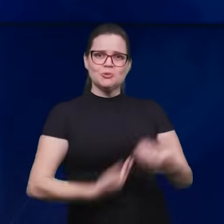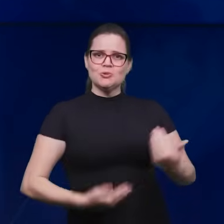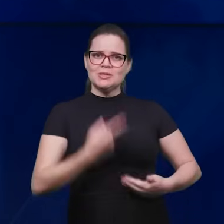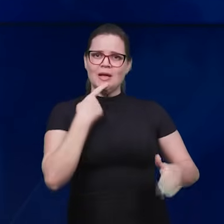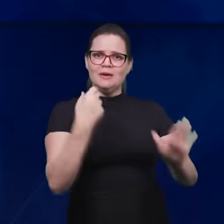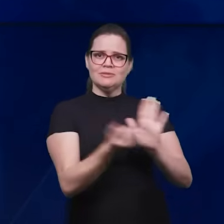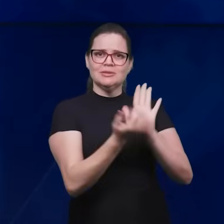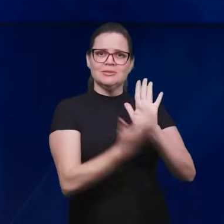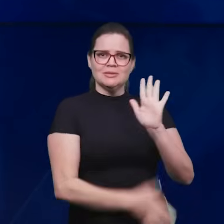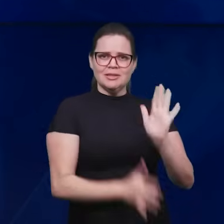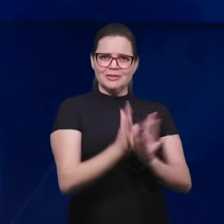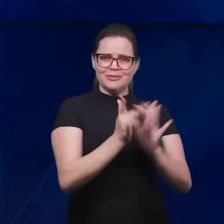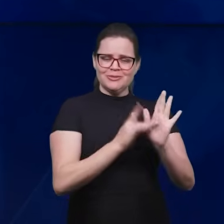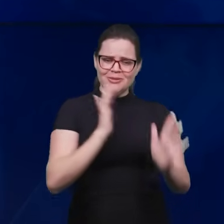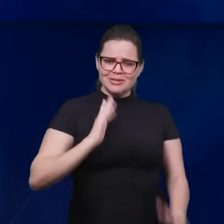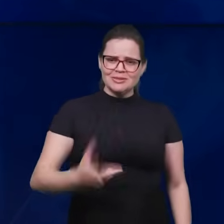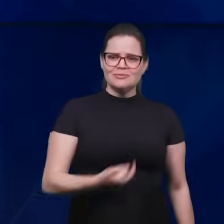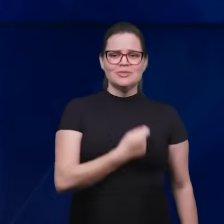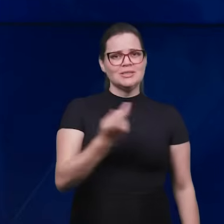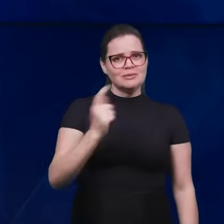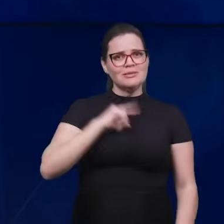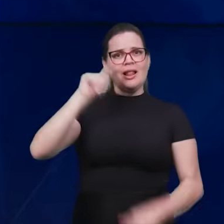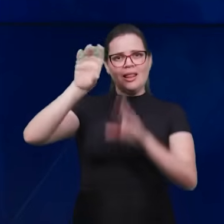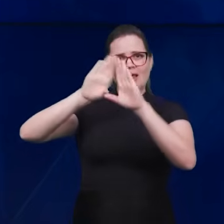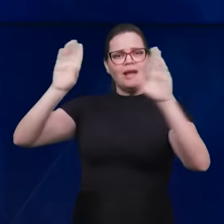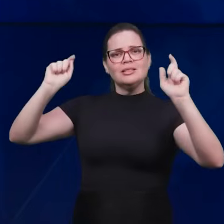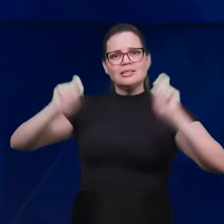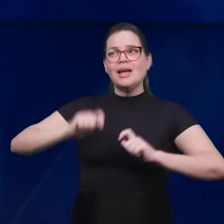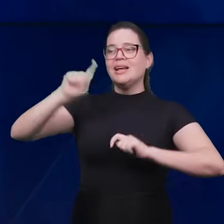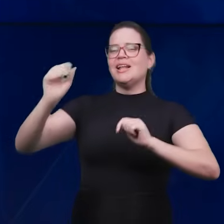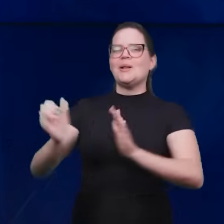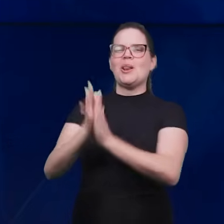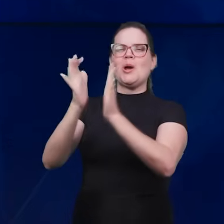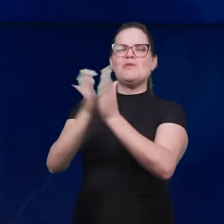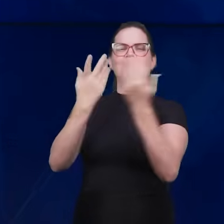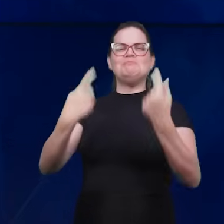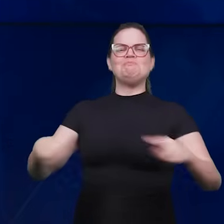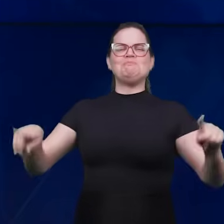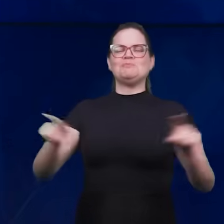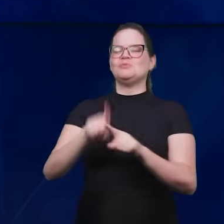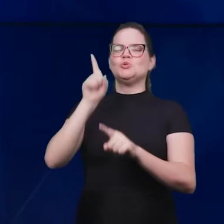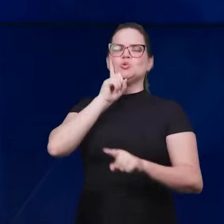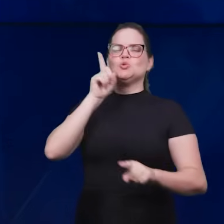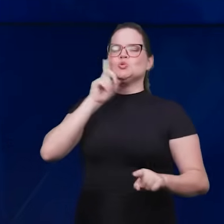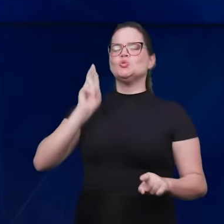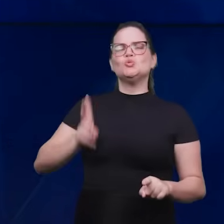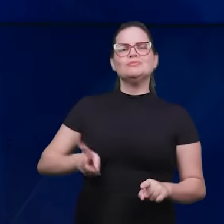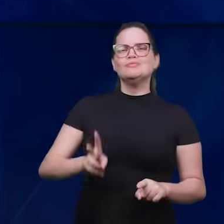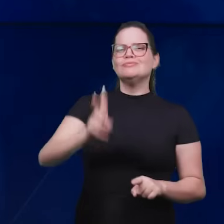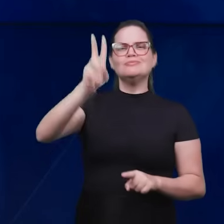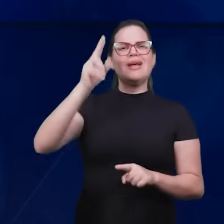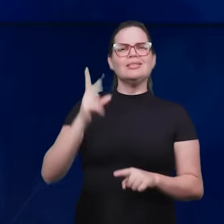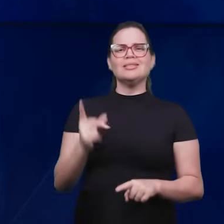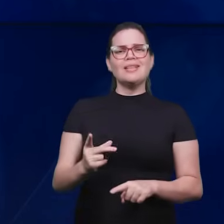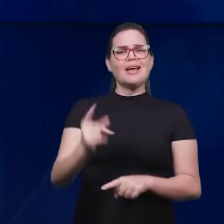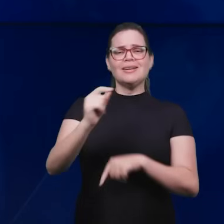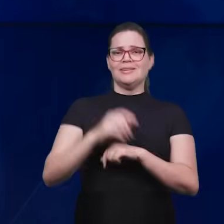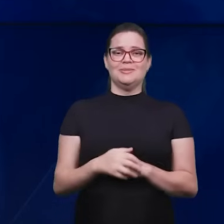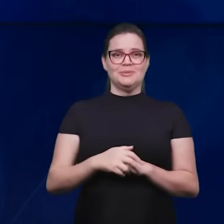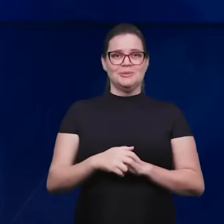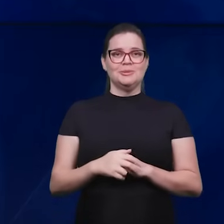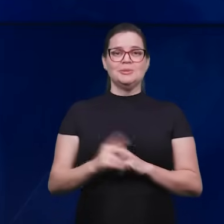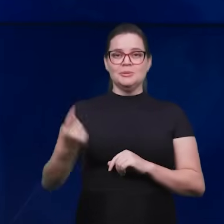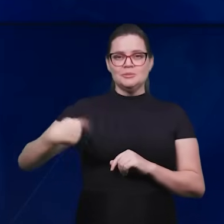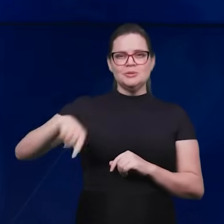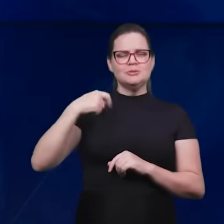de Jesus. E lá o louvor será permanente, contínuo, fixo, eterno. E podemos